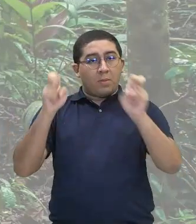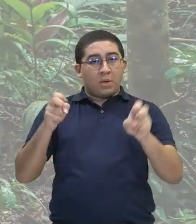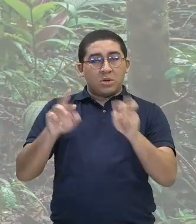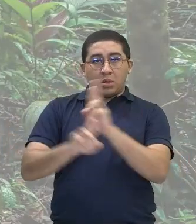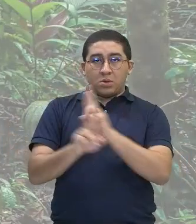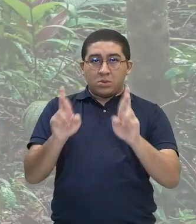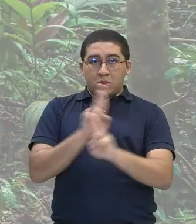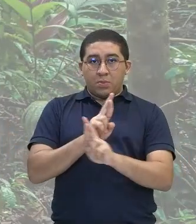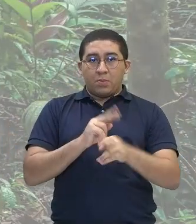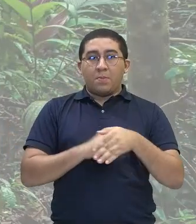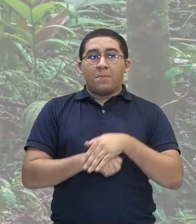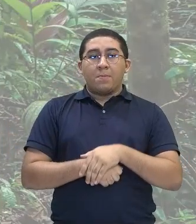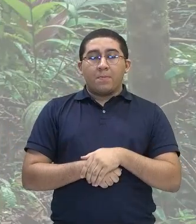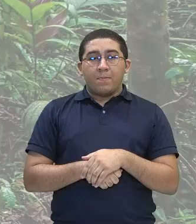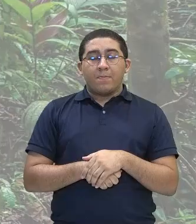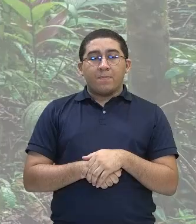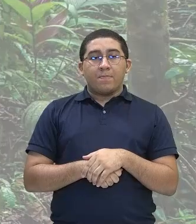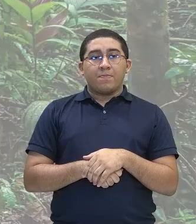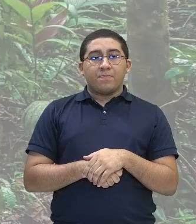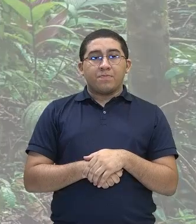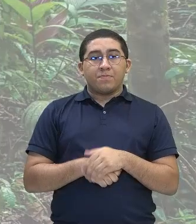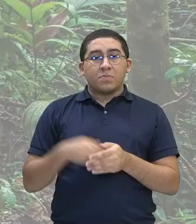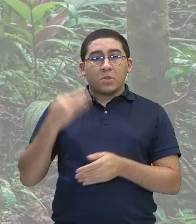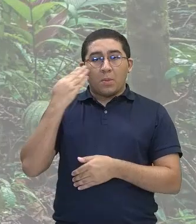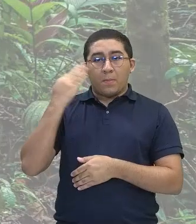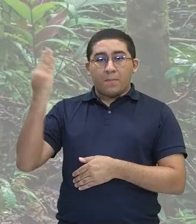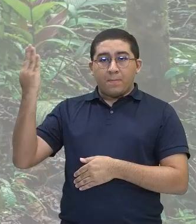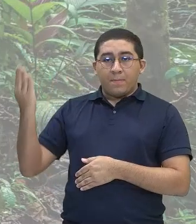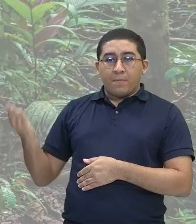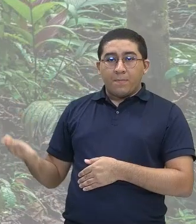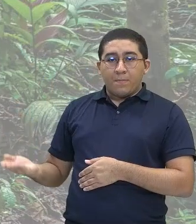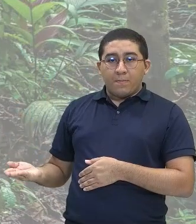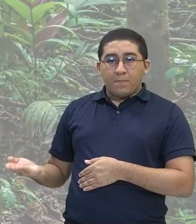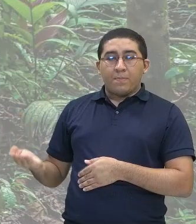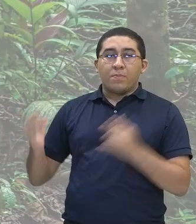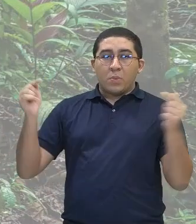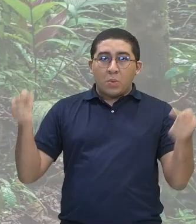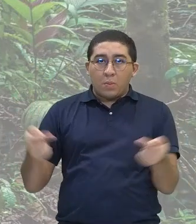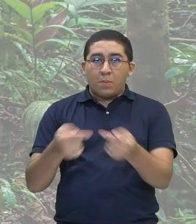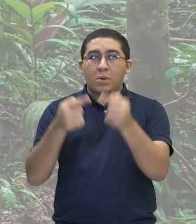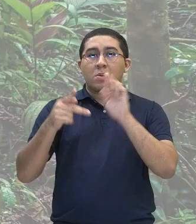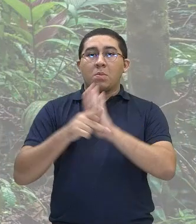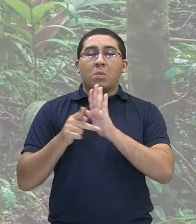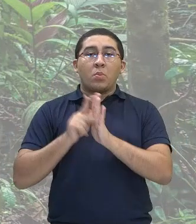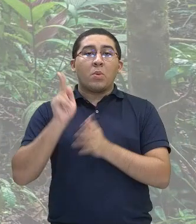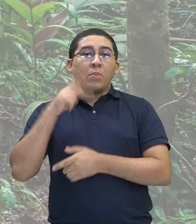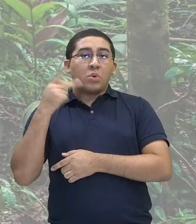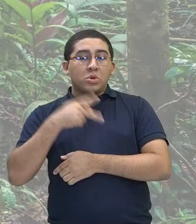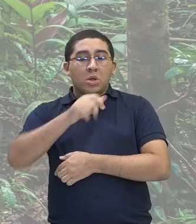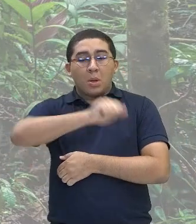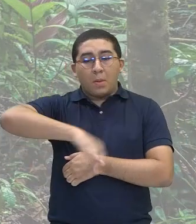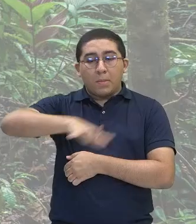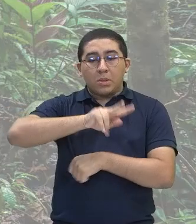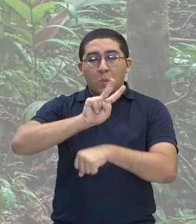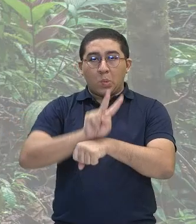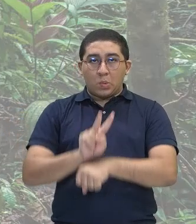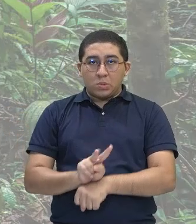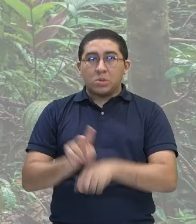nesse momento que a gente observa esses projetos e políticas nacionais voltadas às políticas ambientais e também